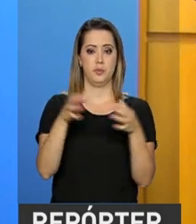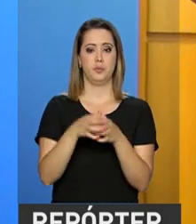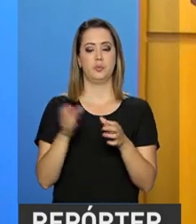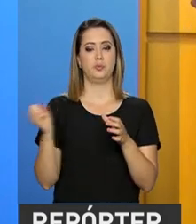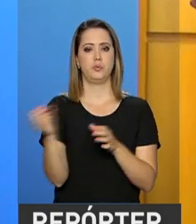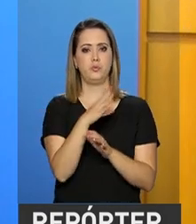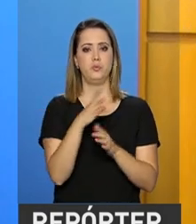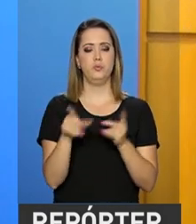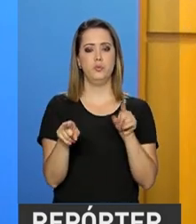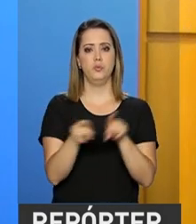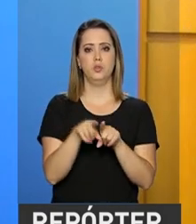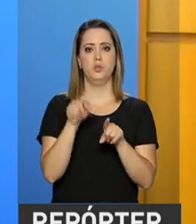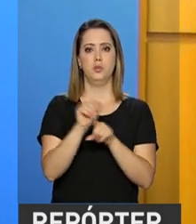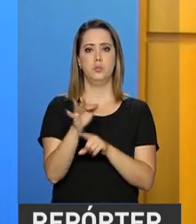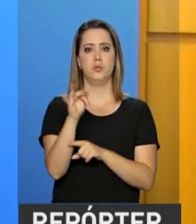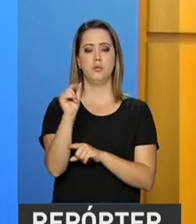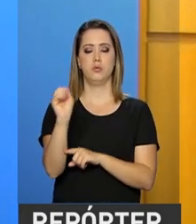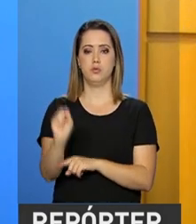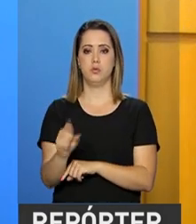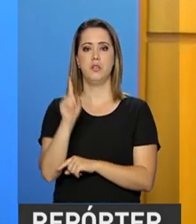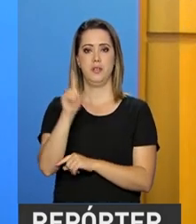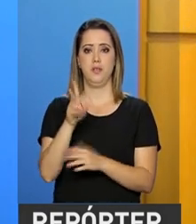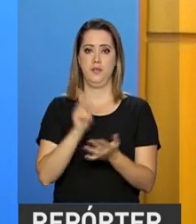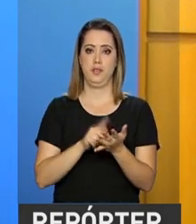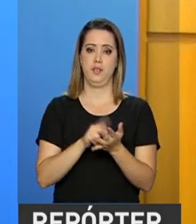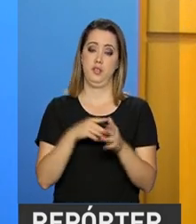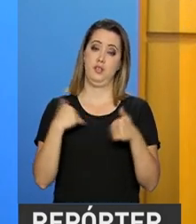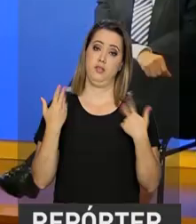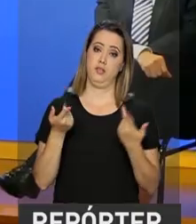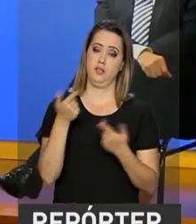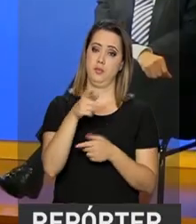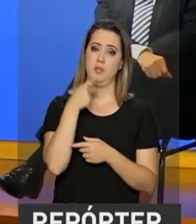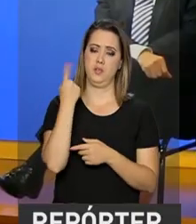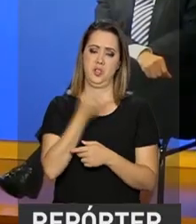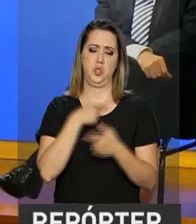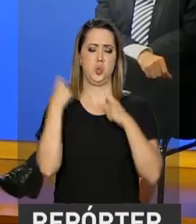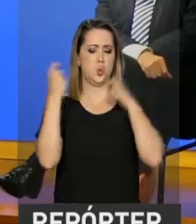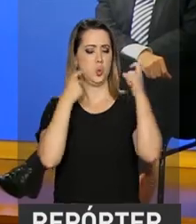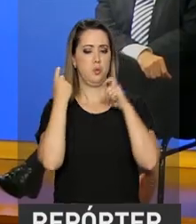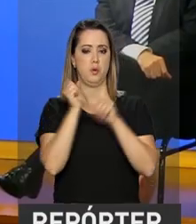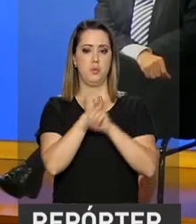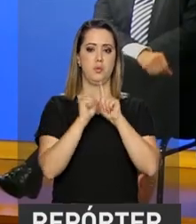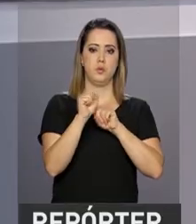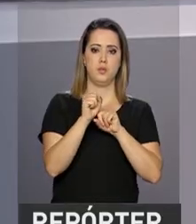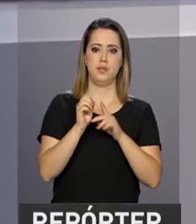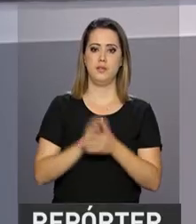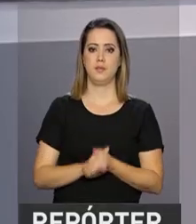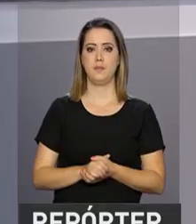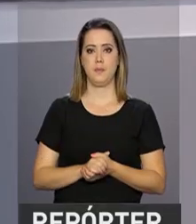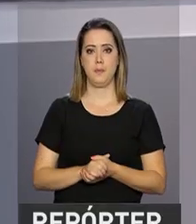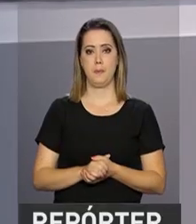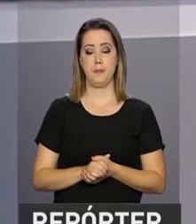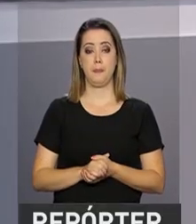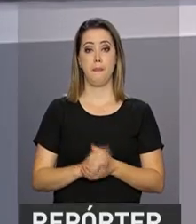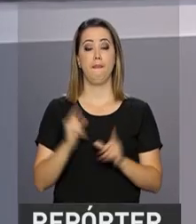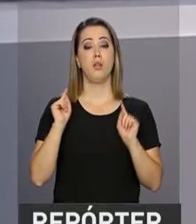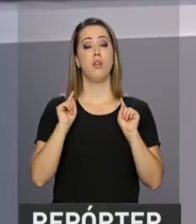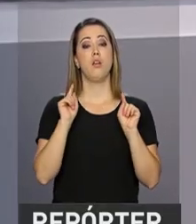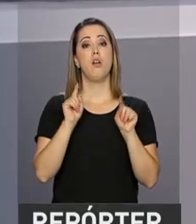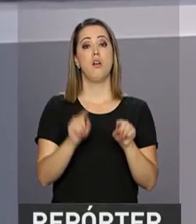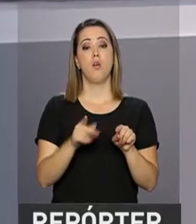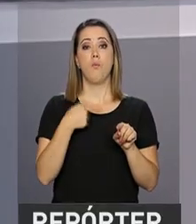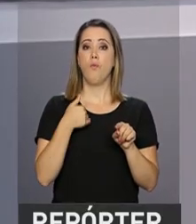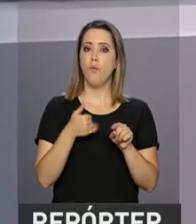remuneração para o fundo de garantia não é verdade e depois dizem que nós não nos preocupamos com o social ainda sobre a